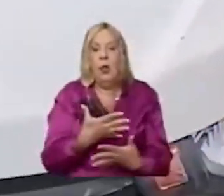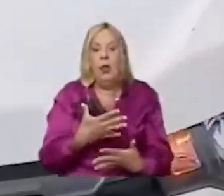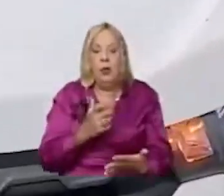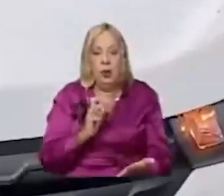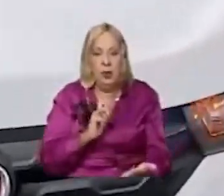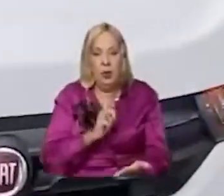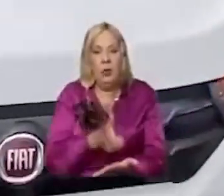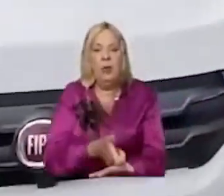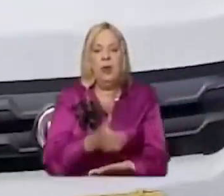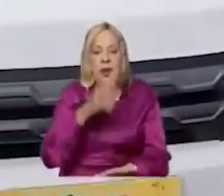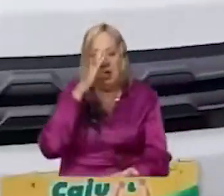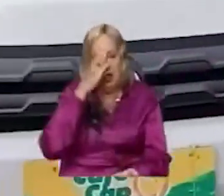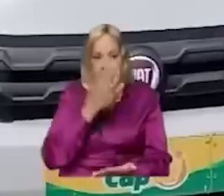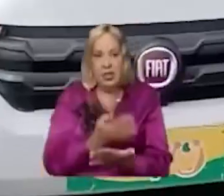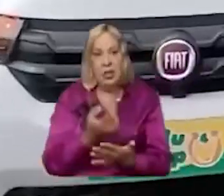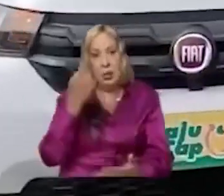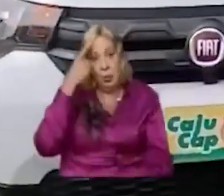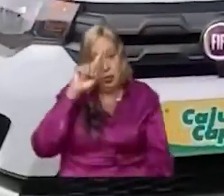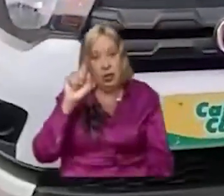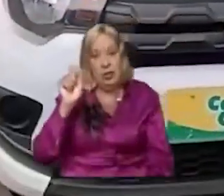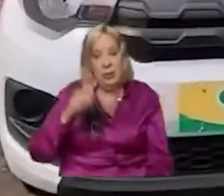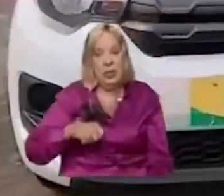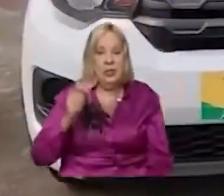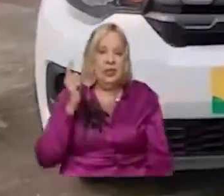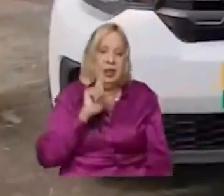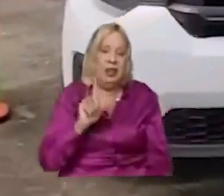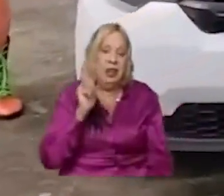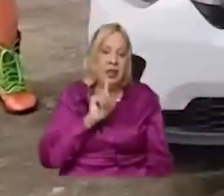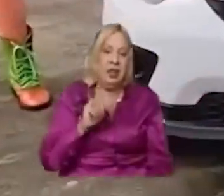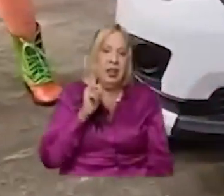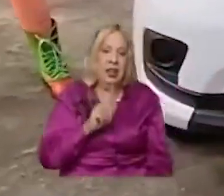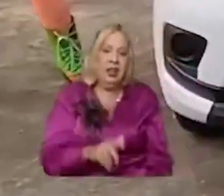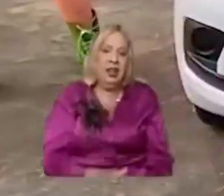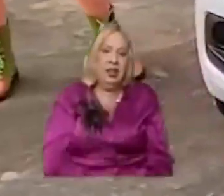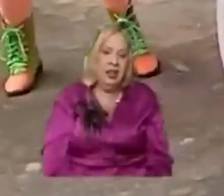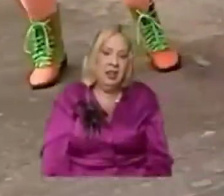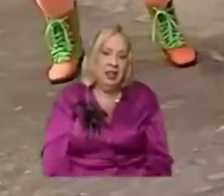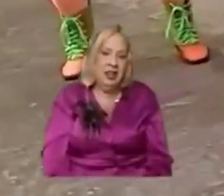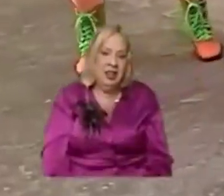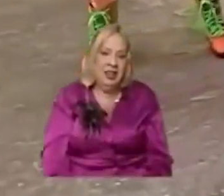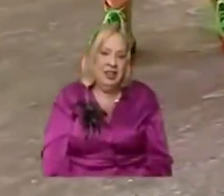comprar, acreditar que um dia você vai ganhar, a sua sorte também vai chegar.